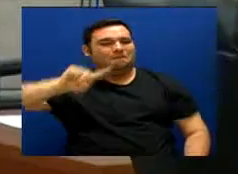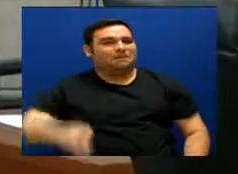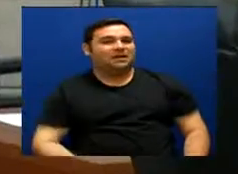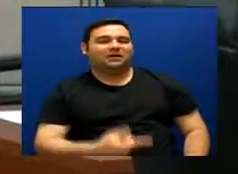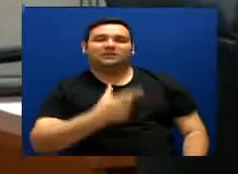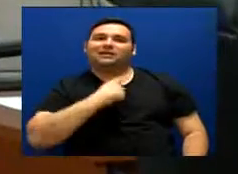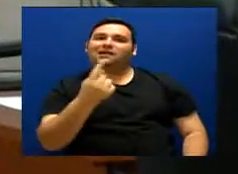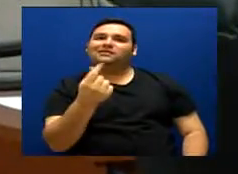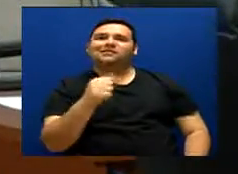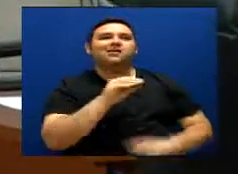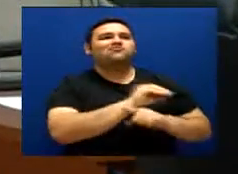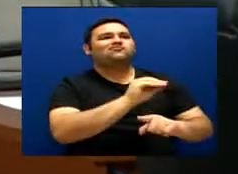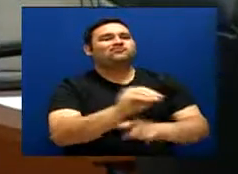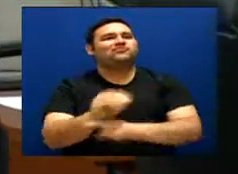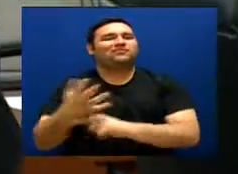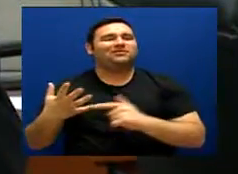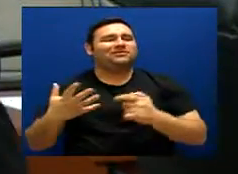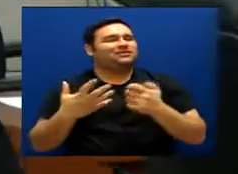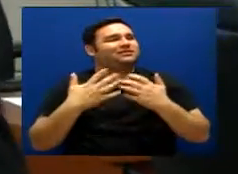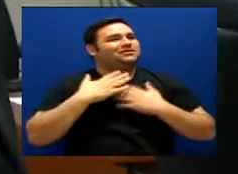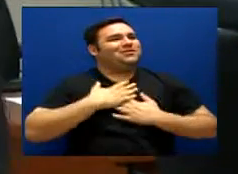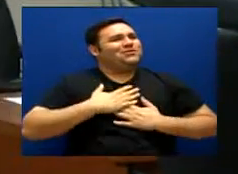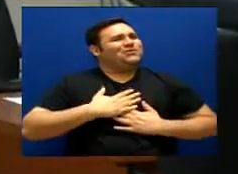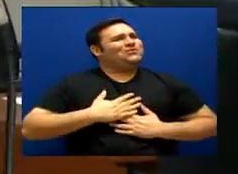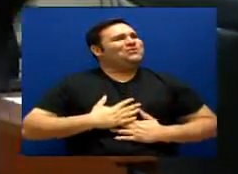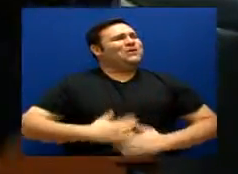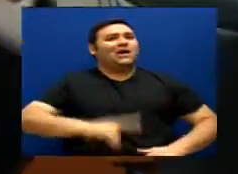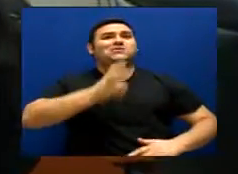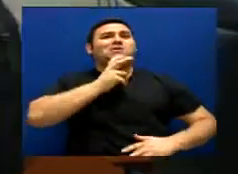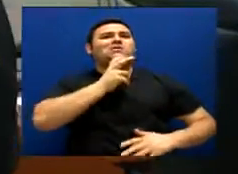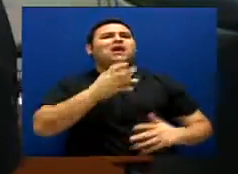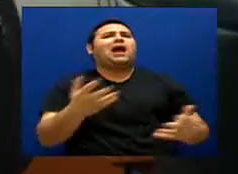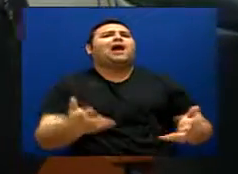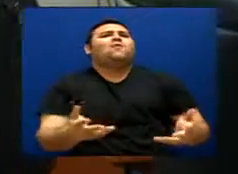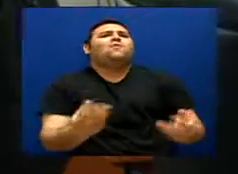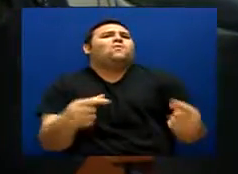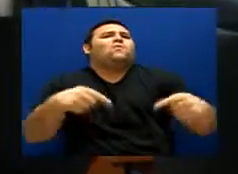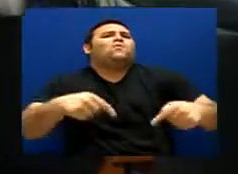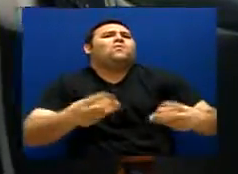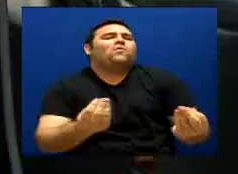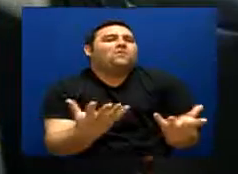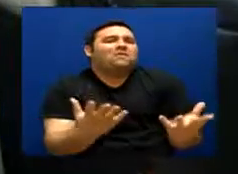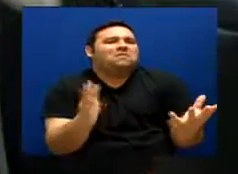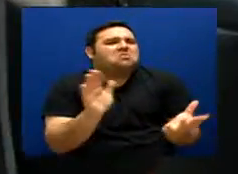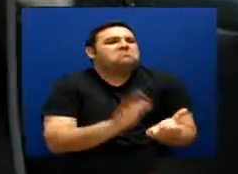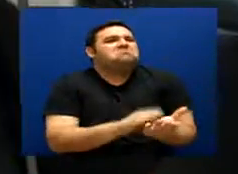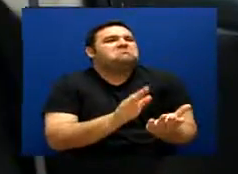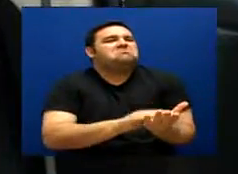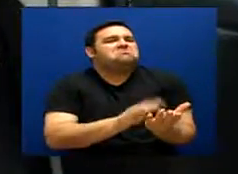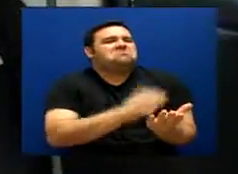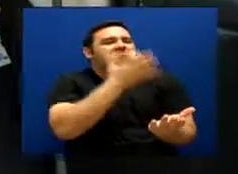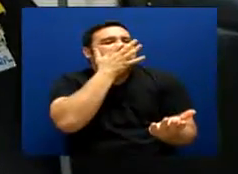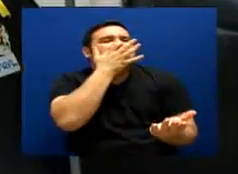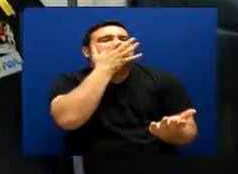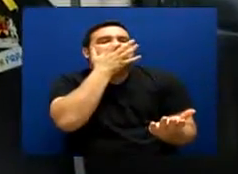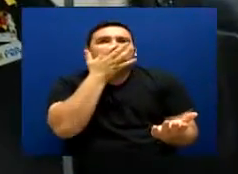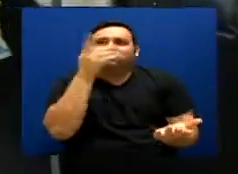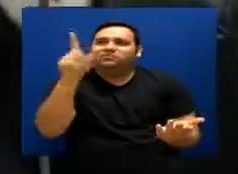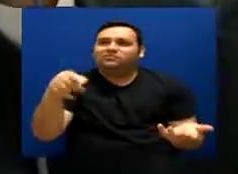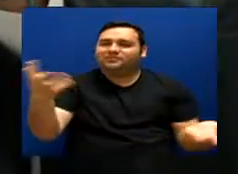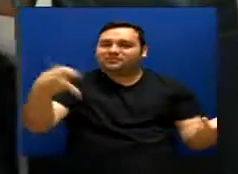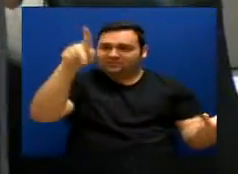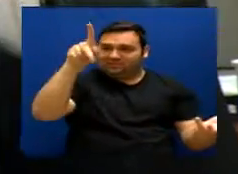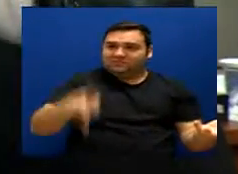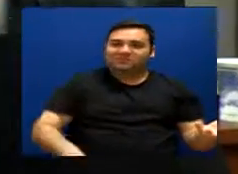1.600.000.000 de dinheiro. Enfim, o momento de Sorocaba hoje é um momento aplausivo. Né, presidente Manga,